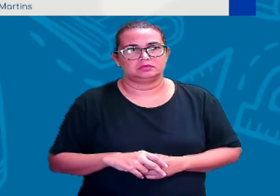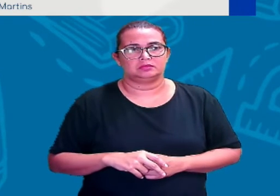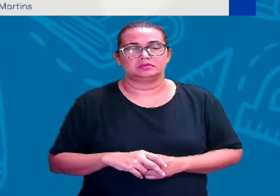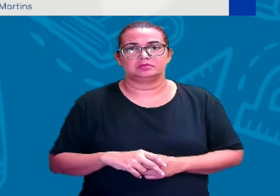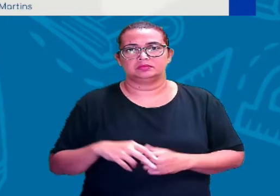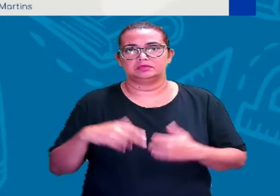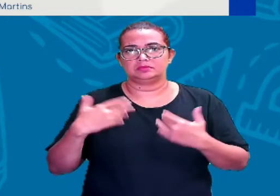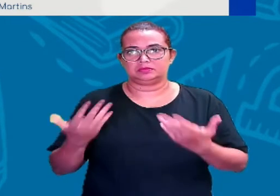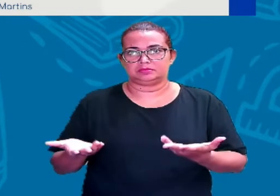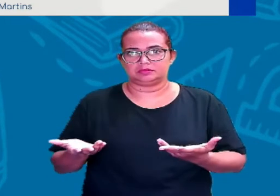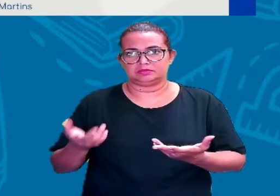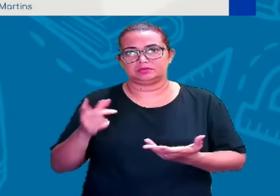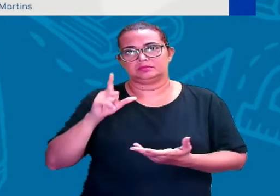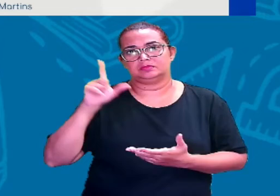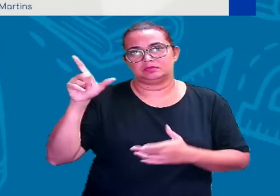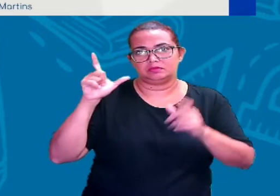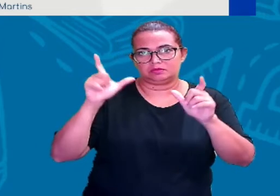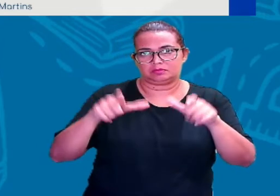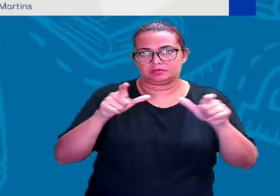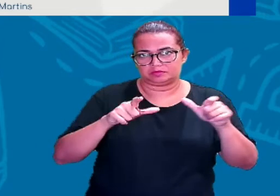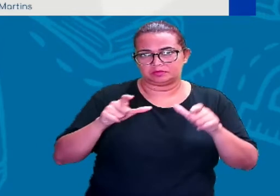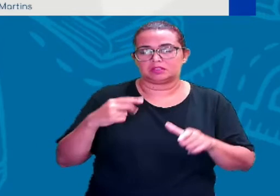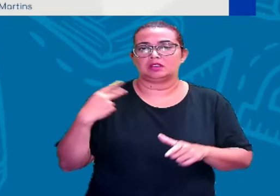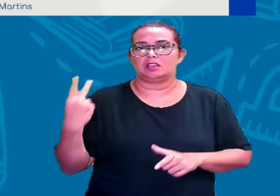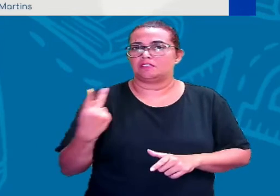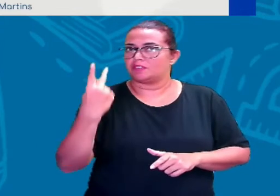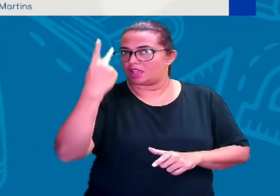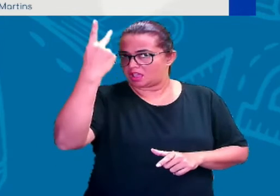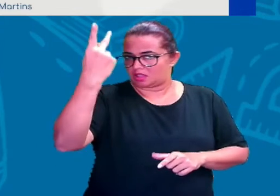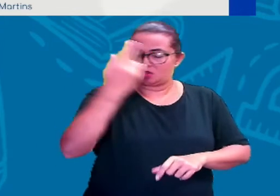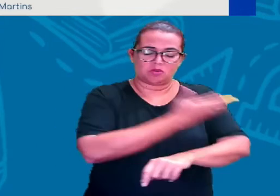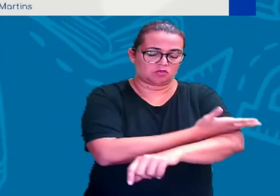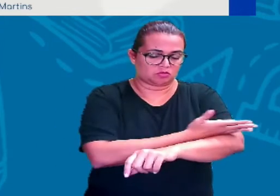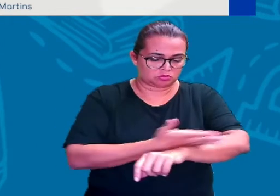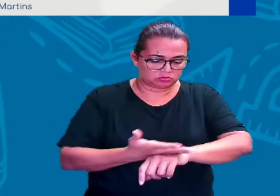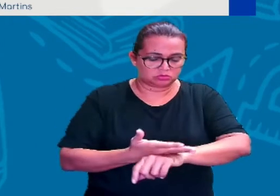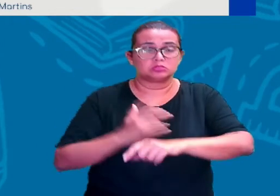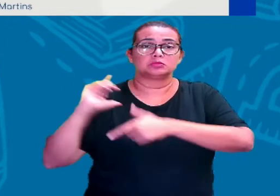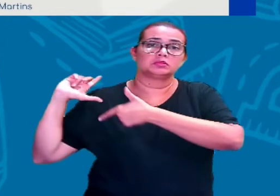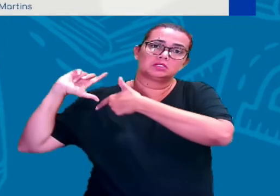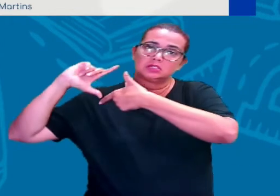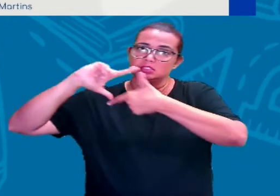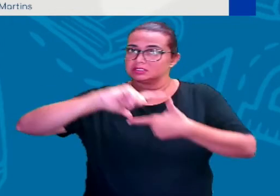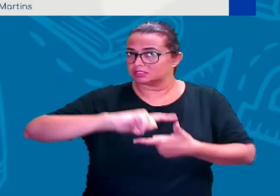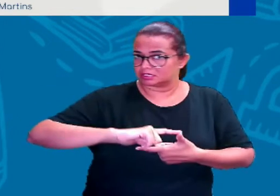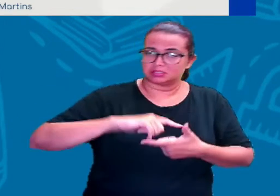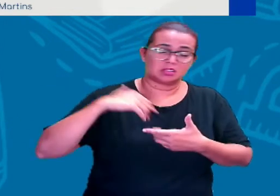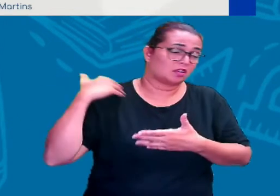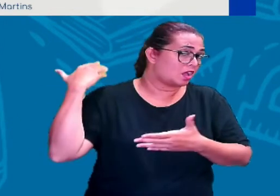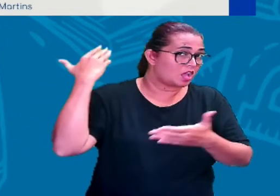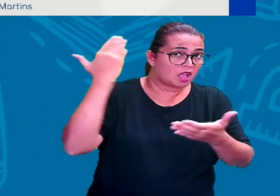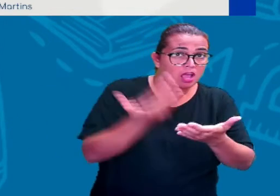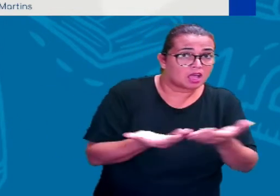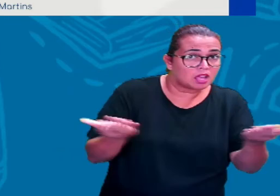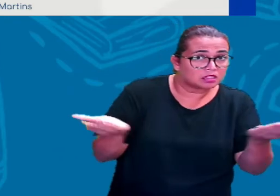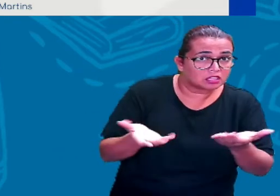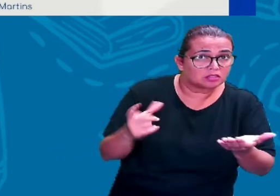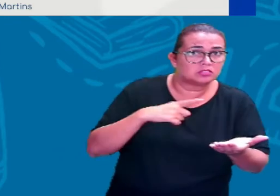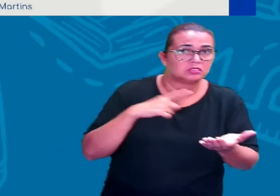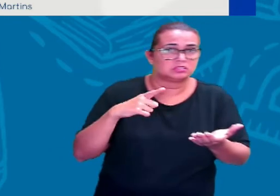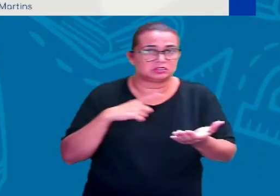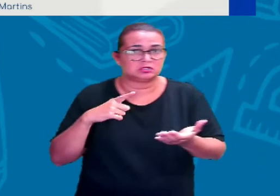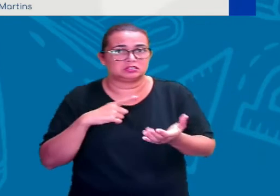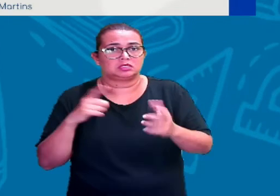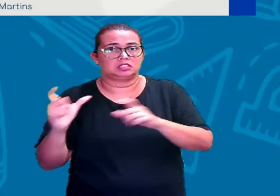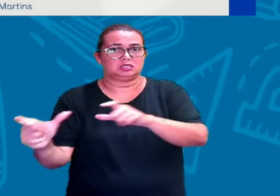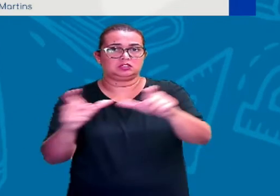aí eles tinham nesses lugares seus valores, costumes e suas tradições. Até hoje, né, existem comunidades, como já